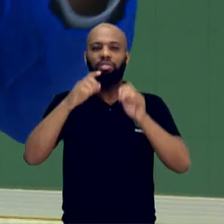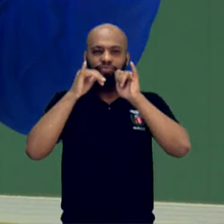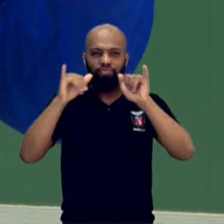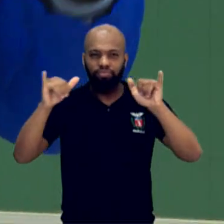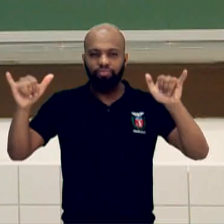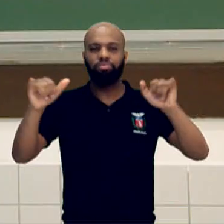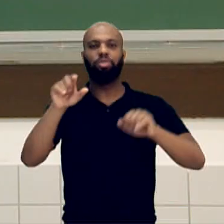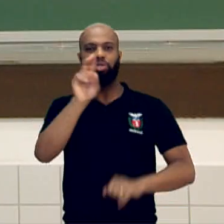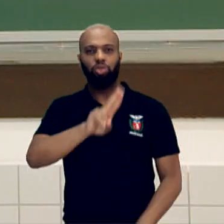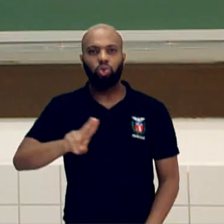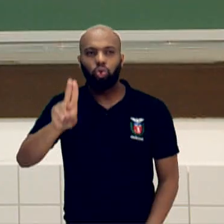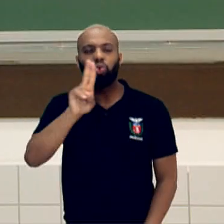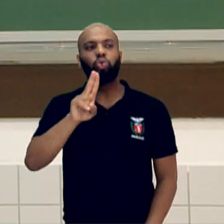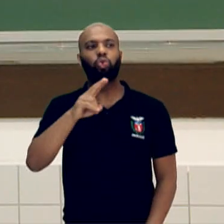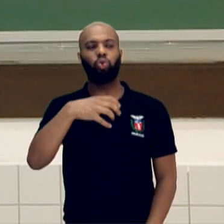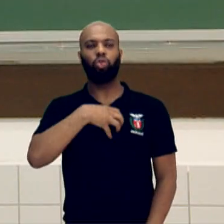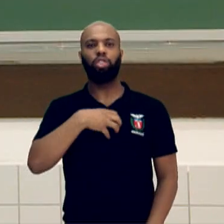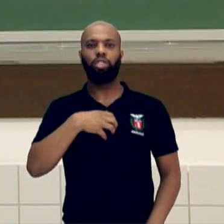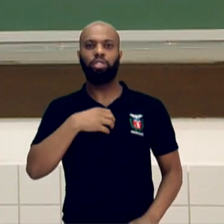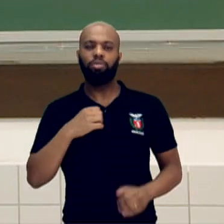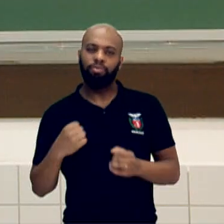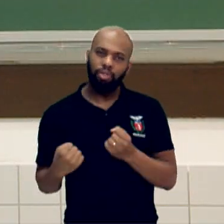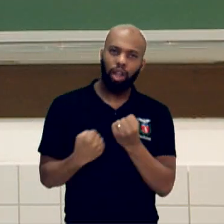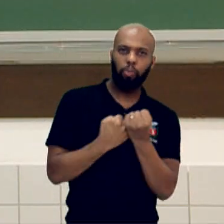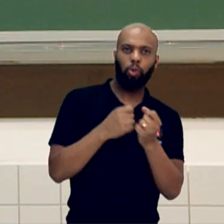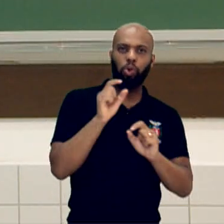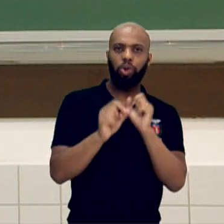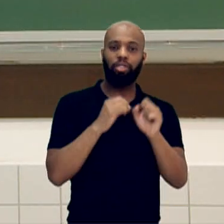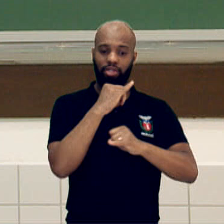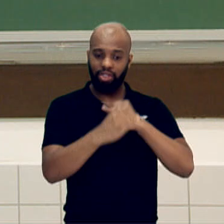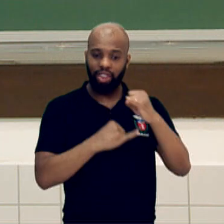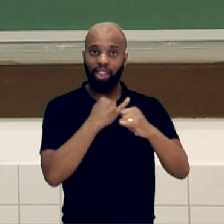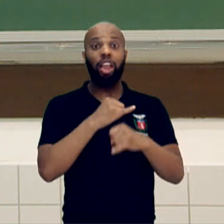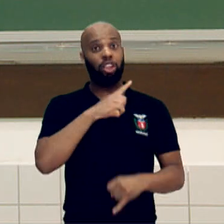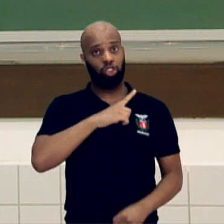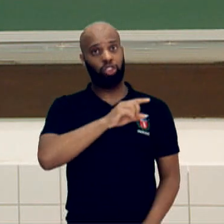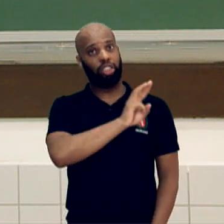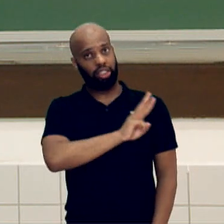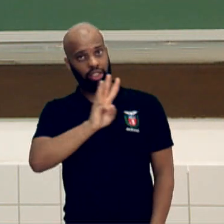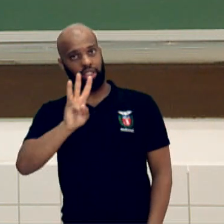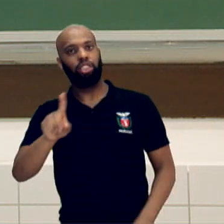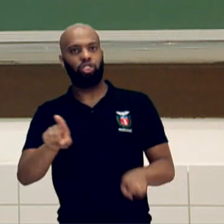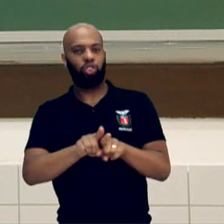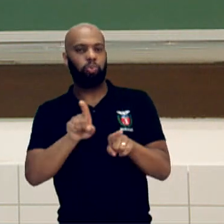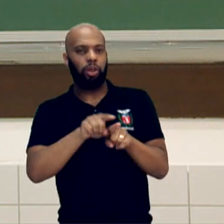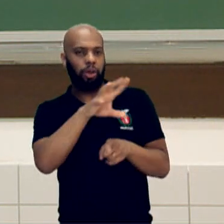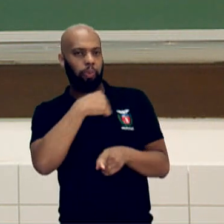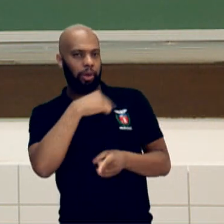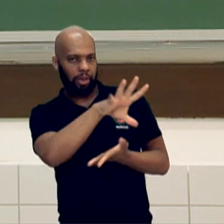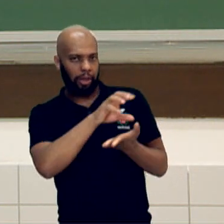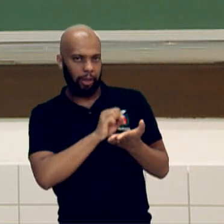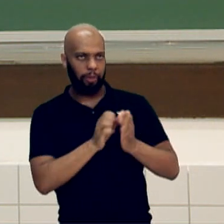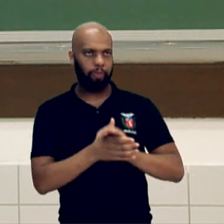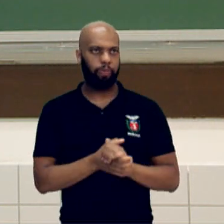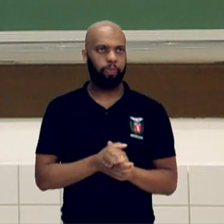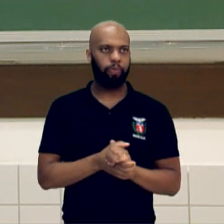divulgado, utilizado como suporte à internet, a página, o site do Clarín. O autor Martín